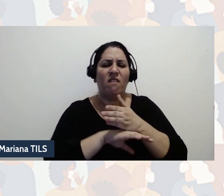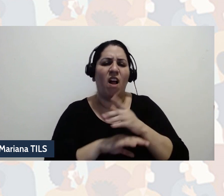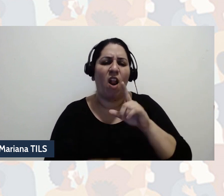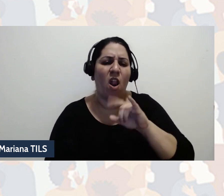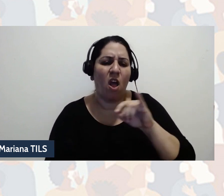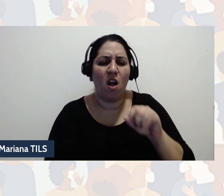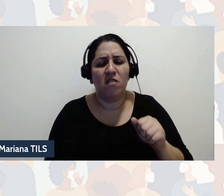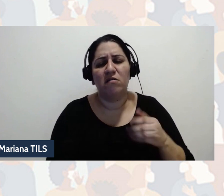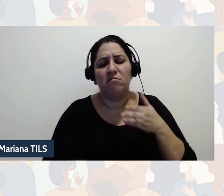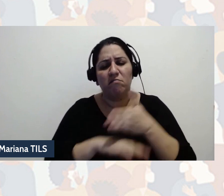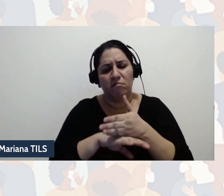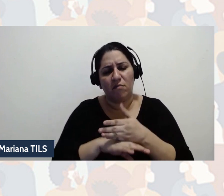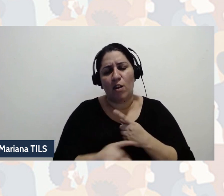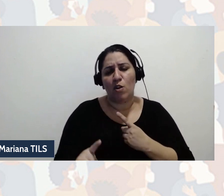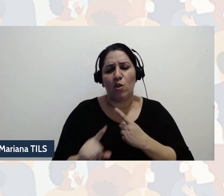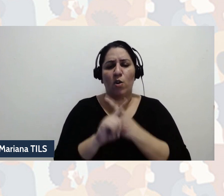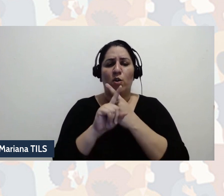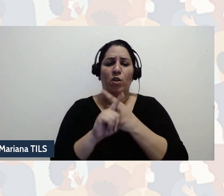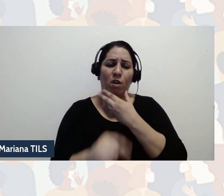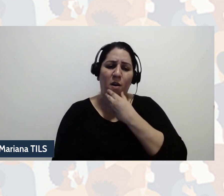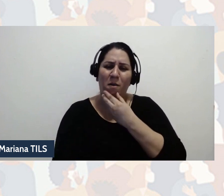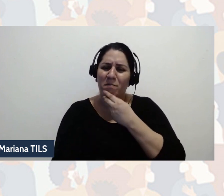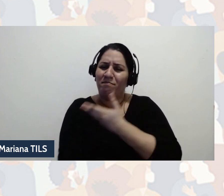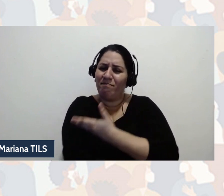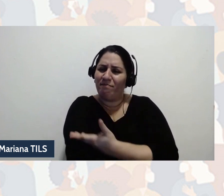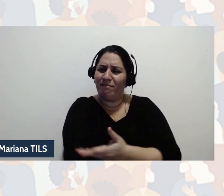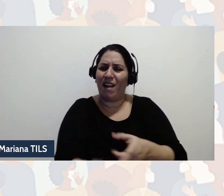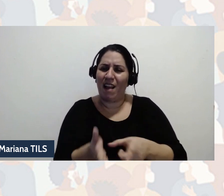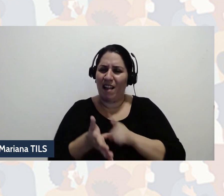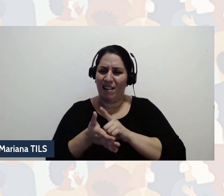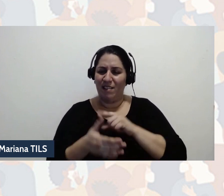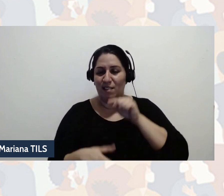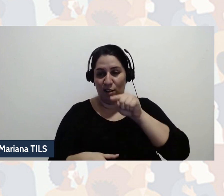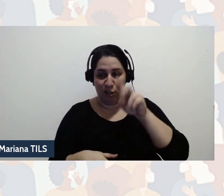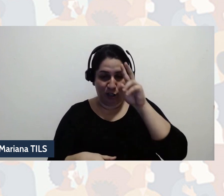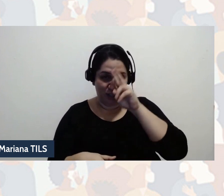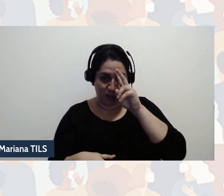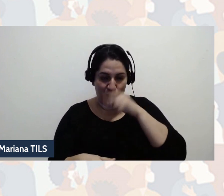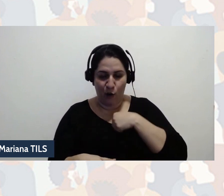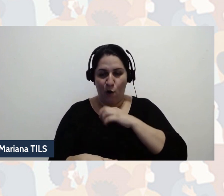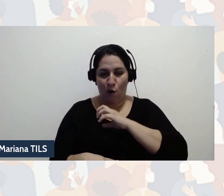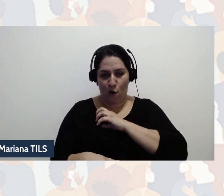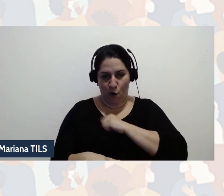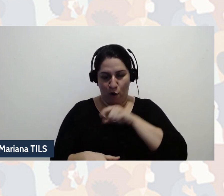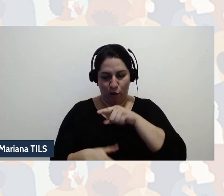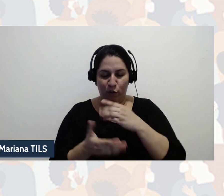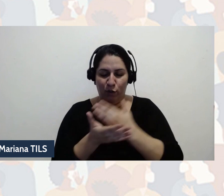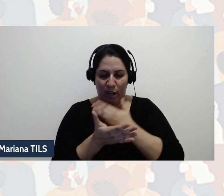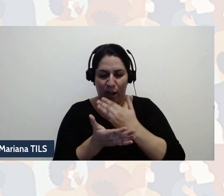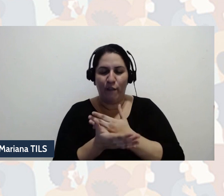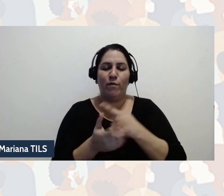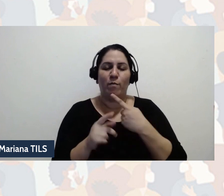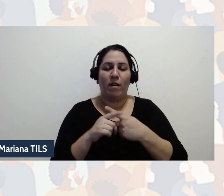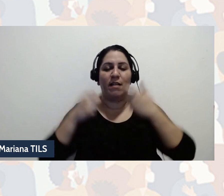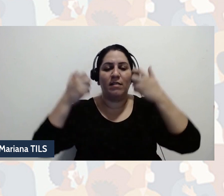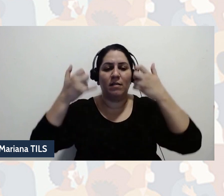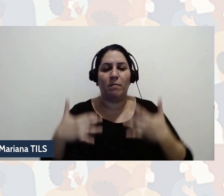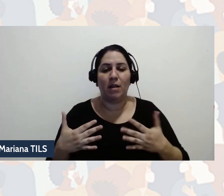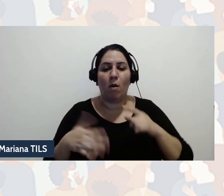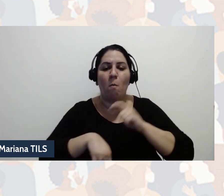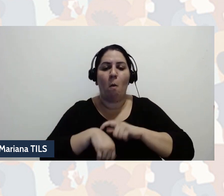e encontra um rapaz, em vez da senhora de sempre. Eu gosto muito dessa parte do conto da Aya, que mostra essa